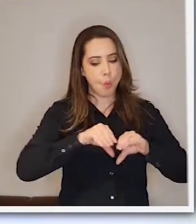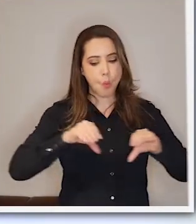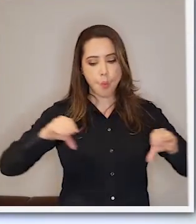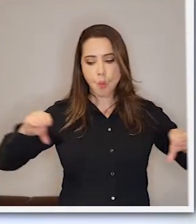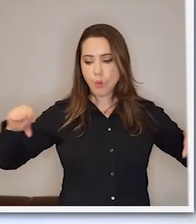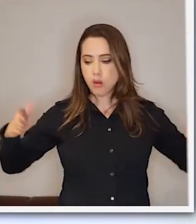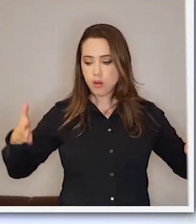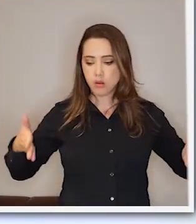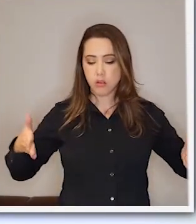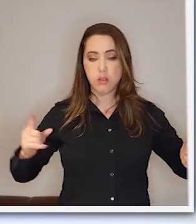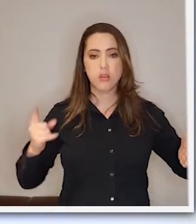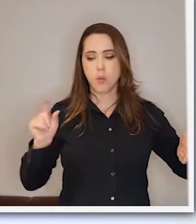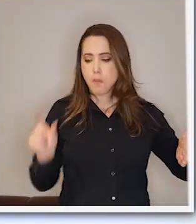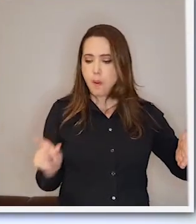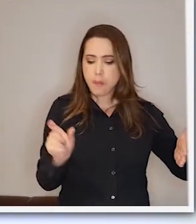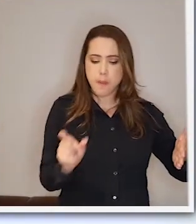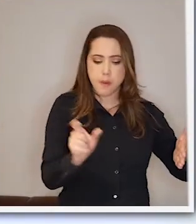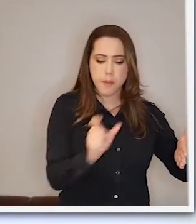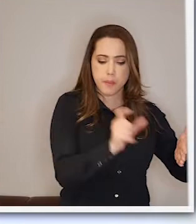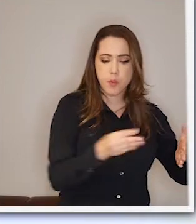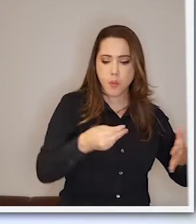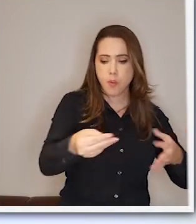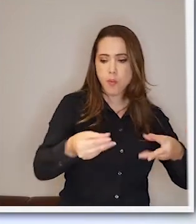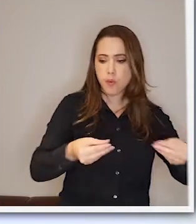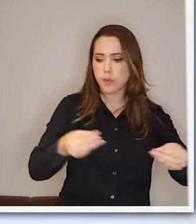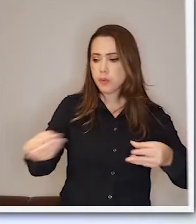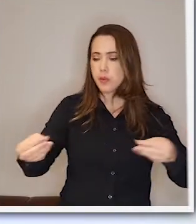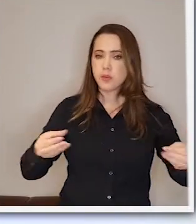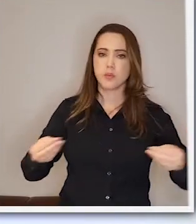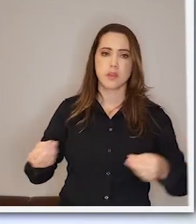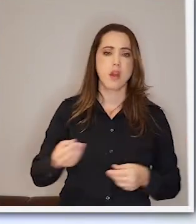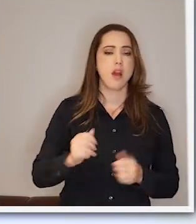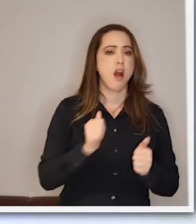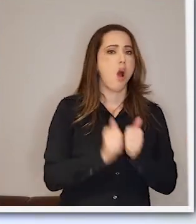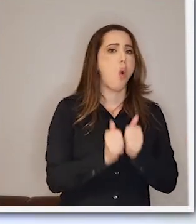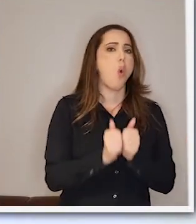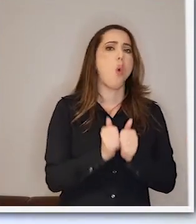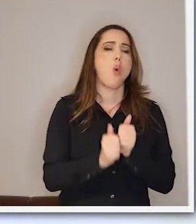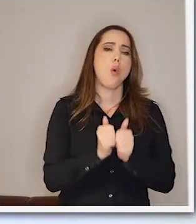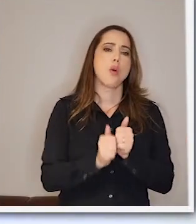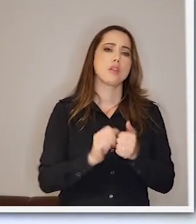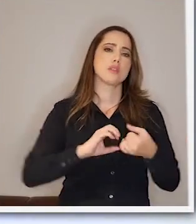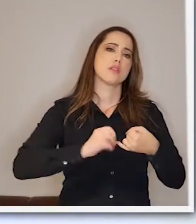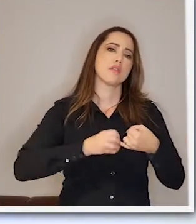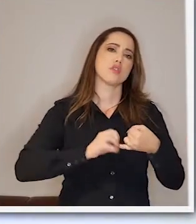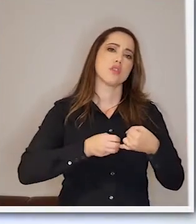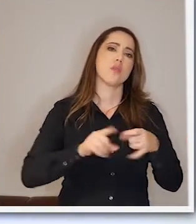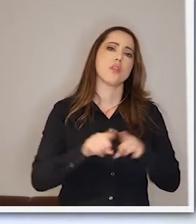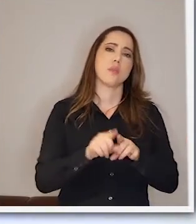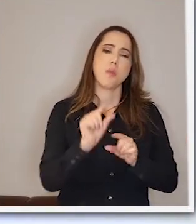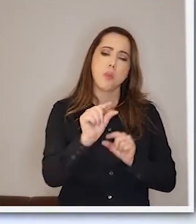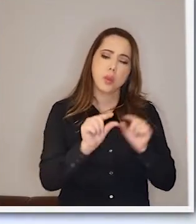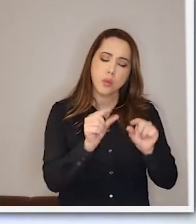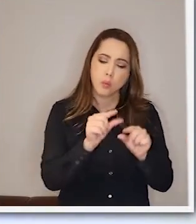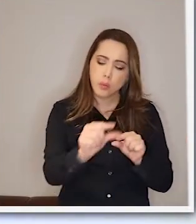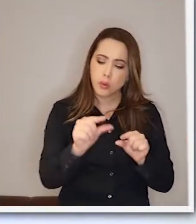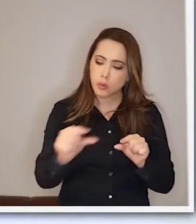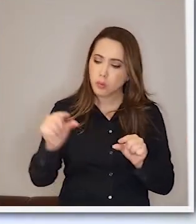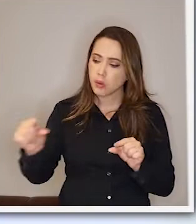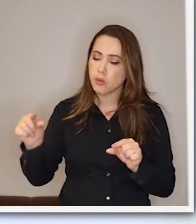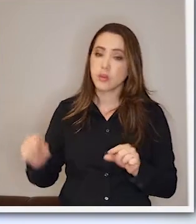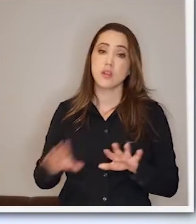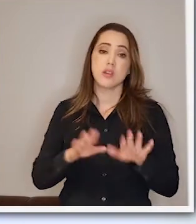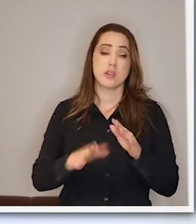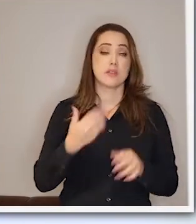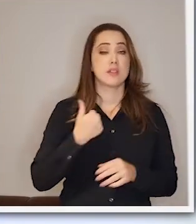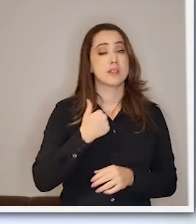né? A gente comprava um só e dividia pedacinho para cada um. Então, o arroz e o feijão diário era aquela coisa bem